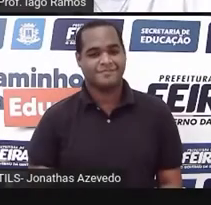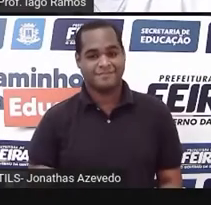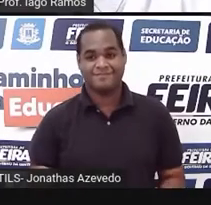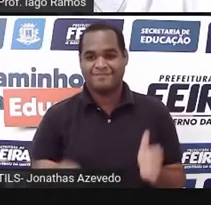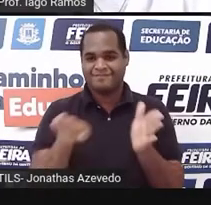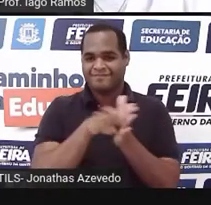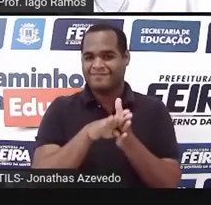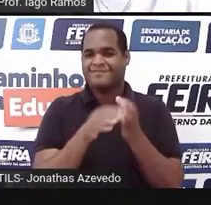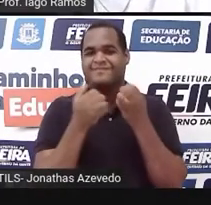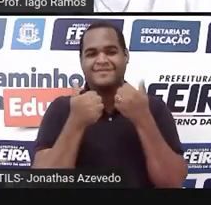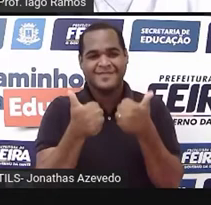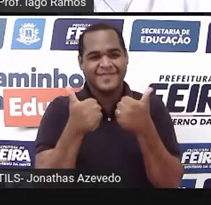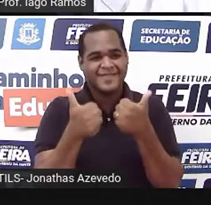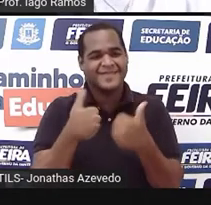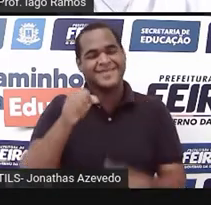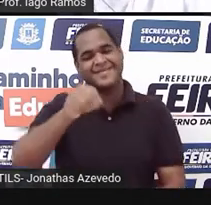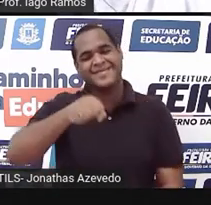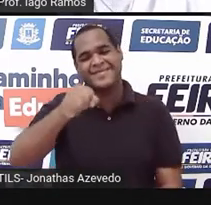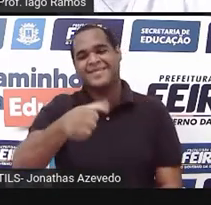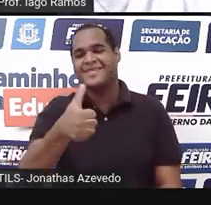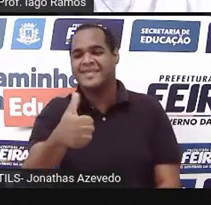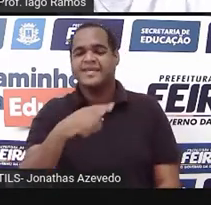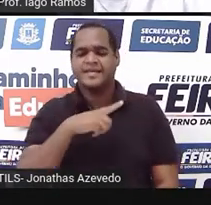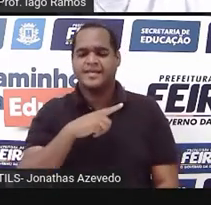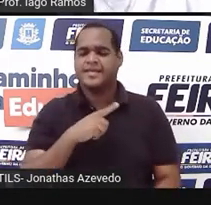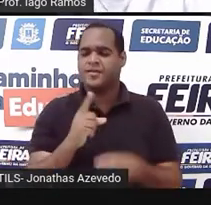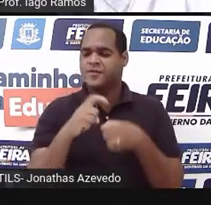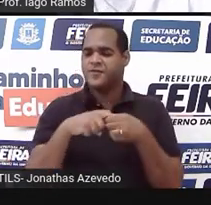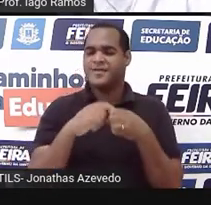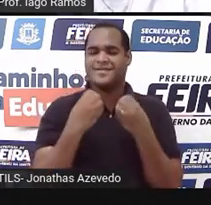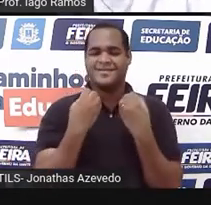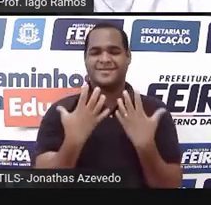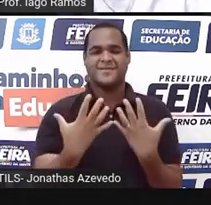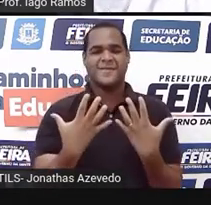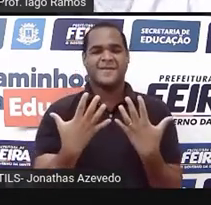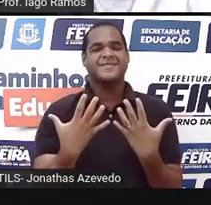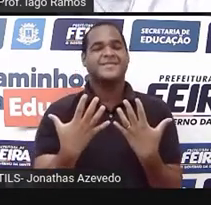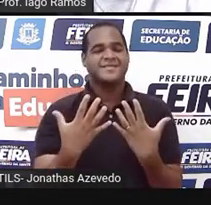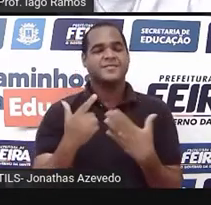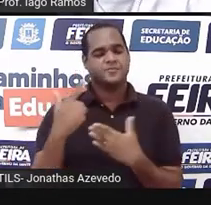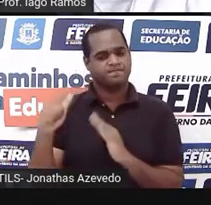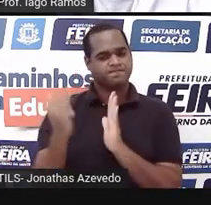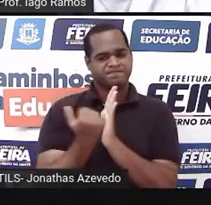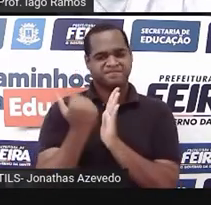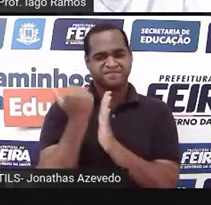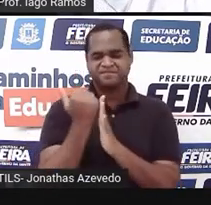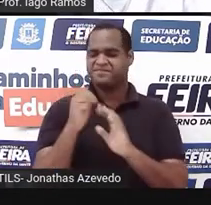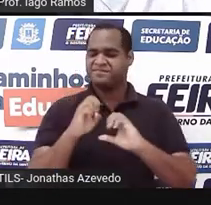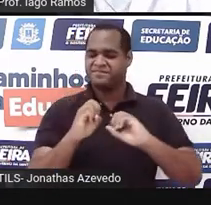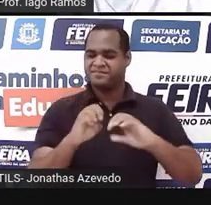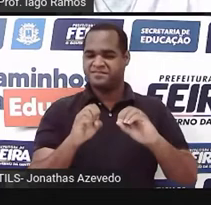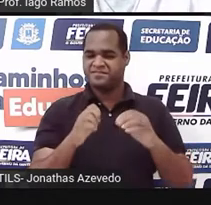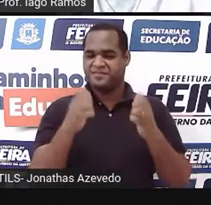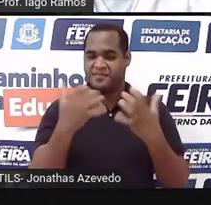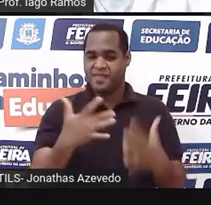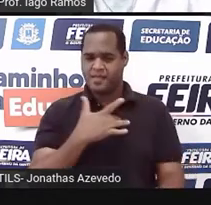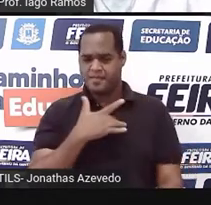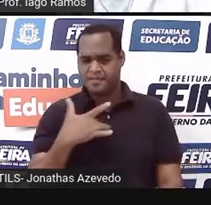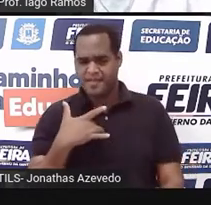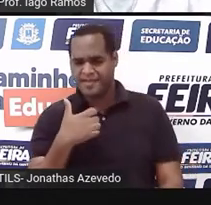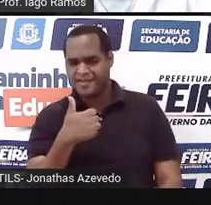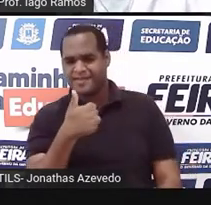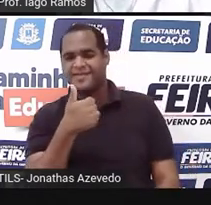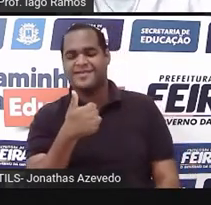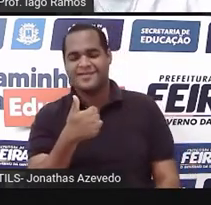Já chegamos É isso aí estamos de volta mais uma aula tudo bem